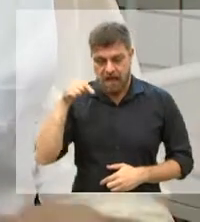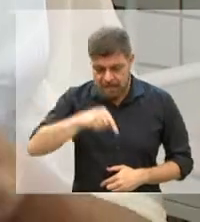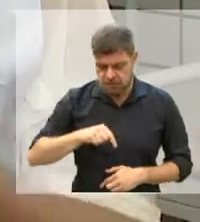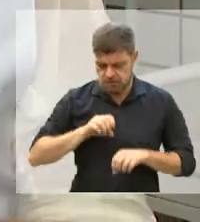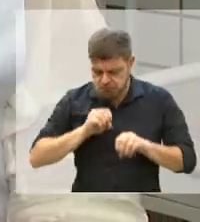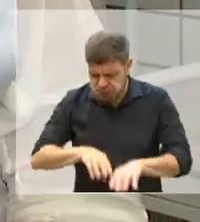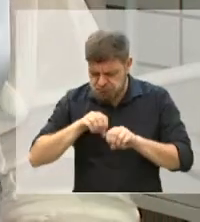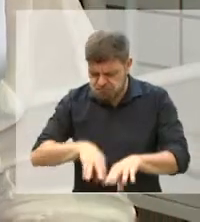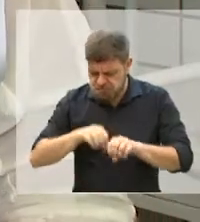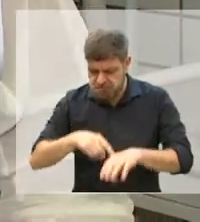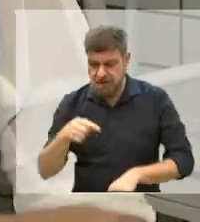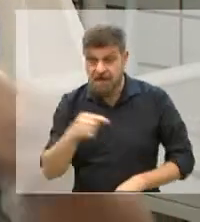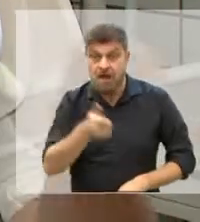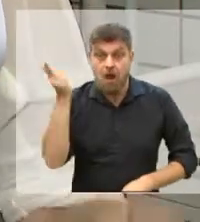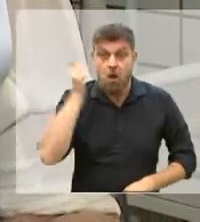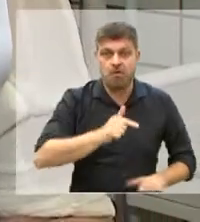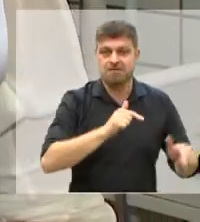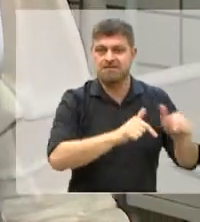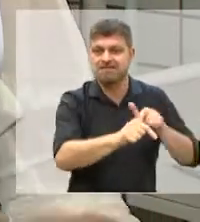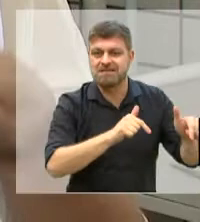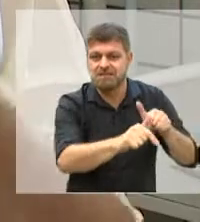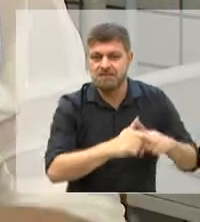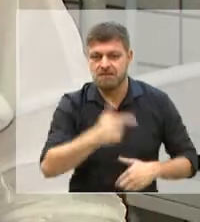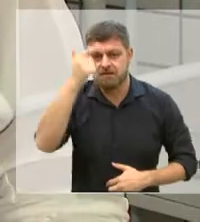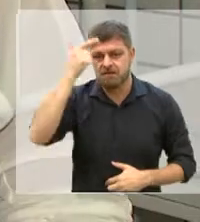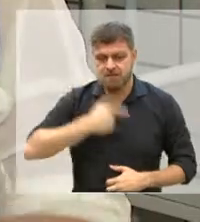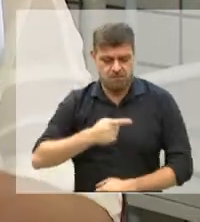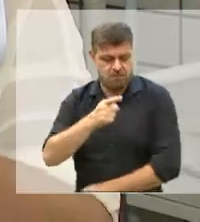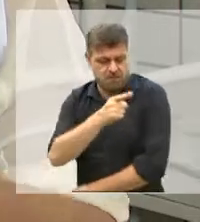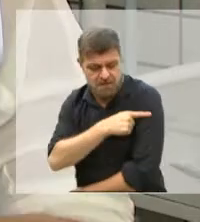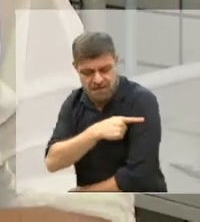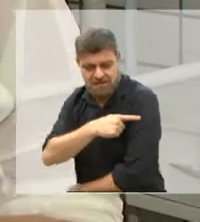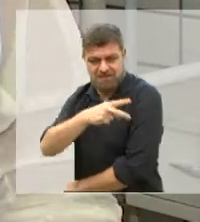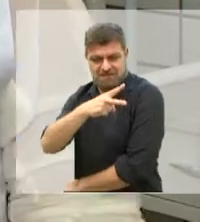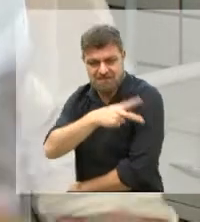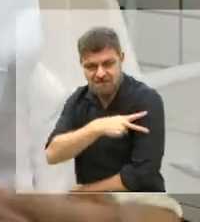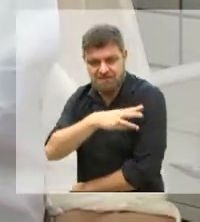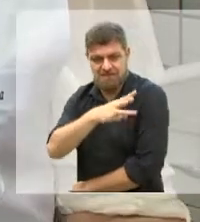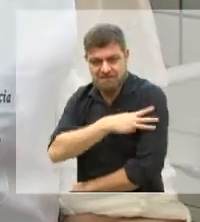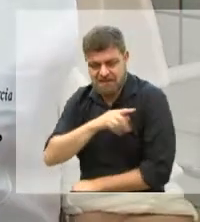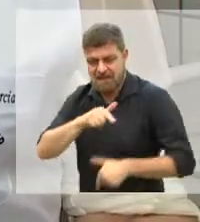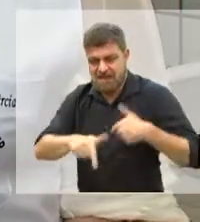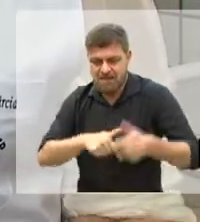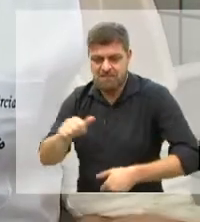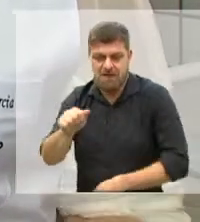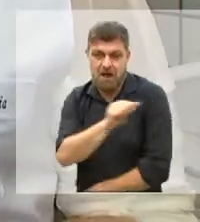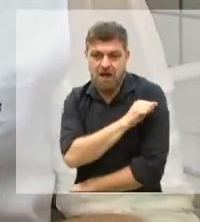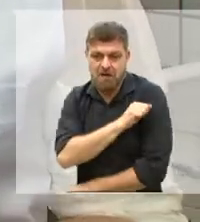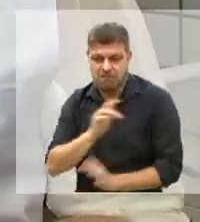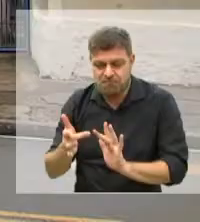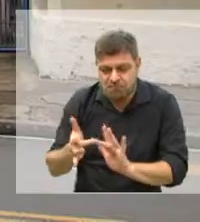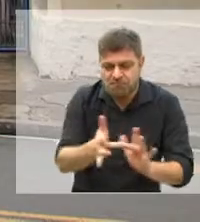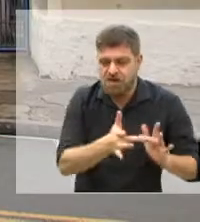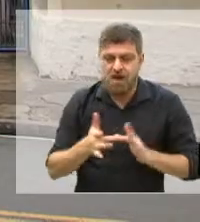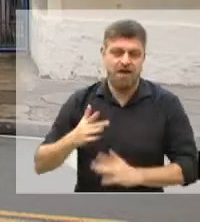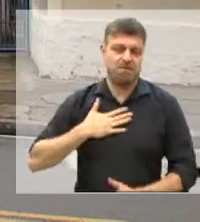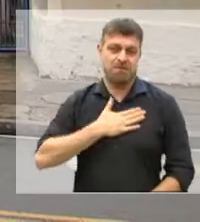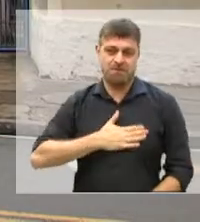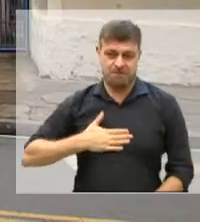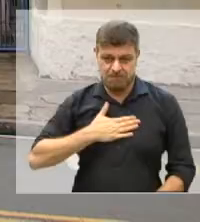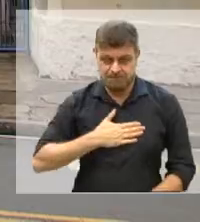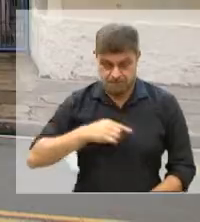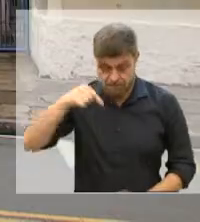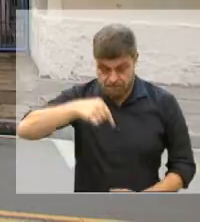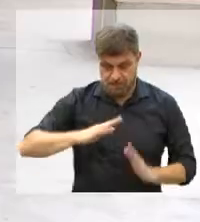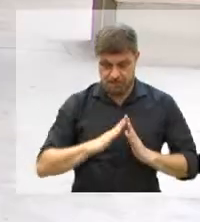gente foi ensinando para eles, né? Então eu trabalho com o primeiro ano, trabalho com o segundo ano, trabalho com o terceiro ano, então é sempre muito gostoso. Nesta